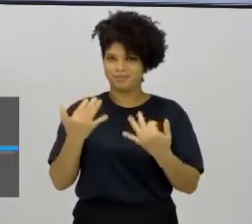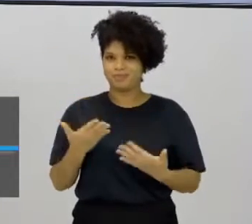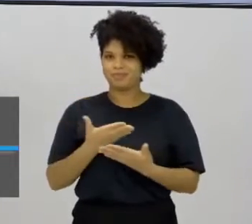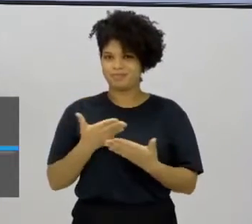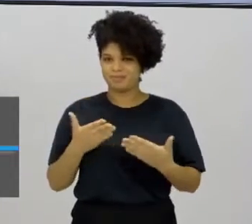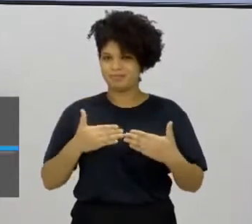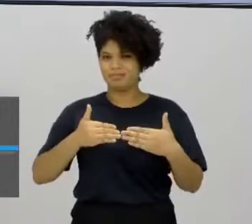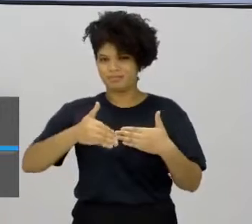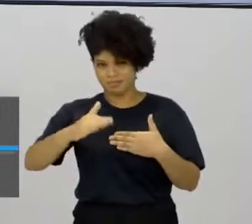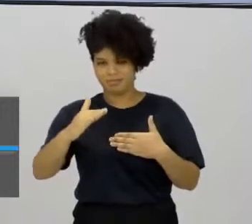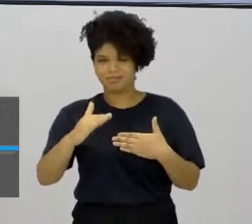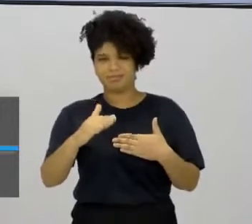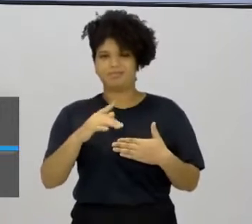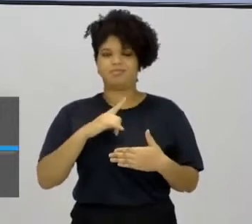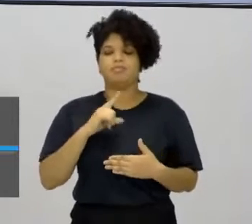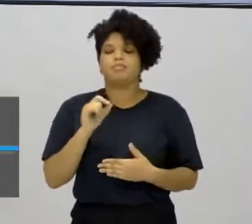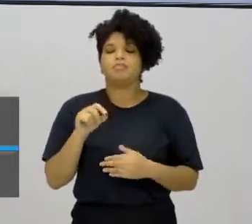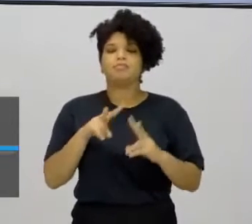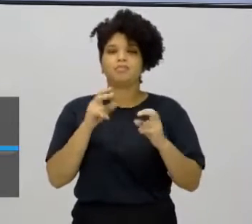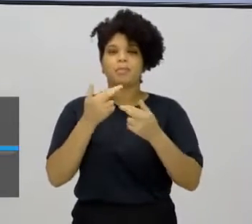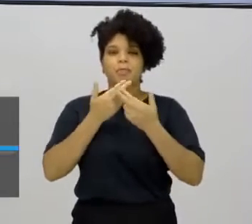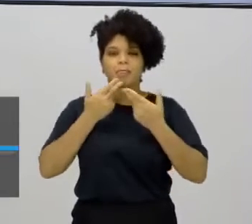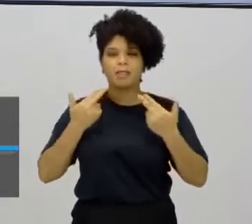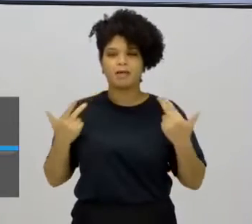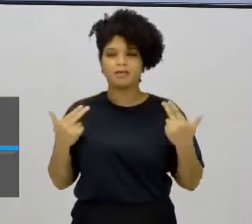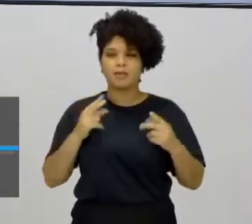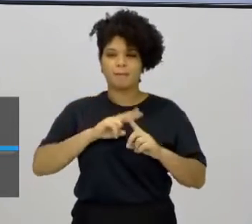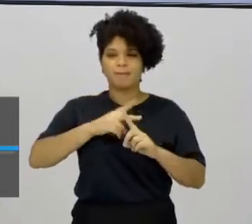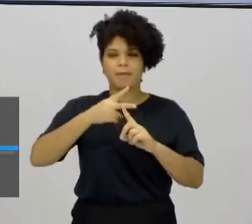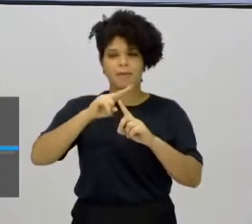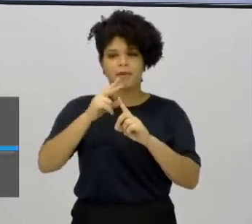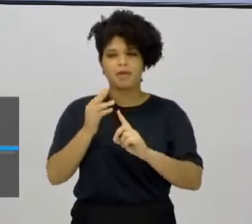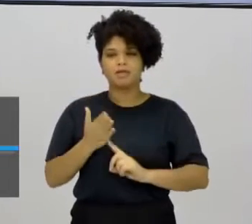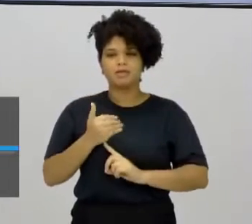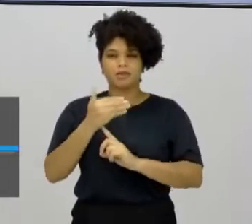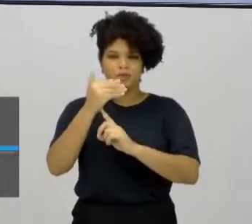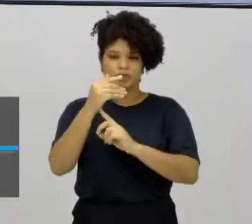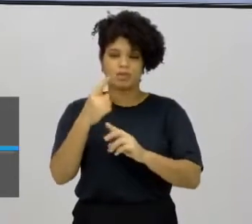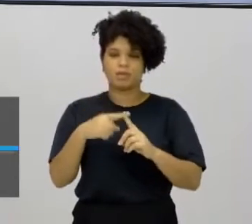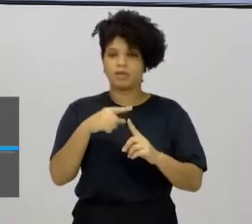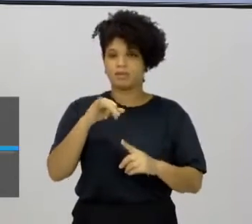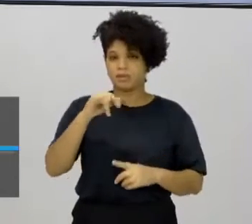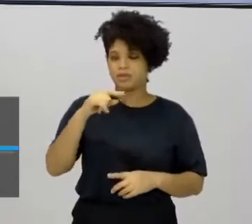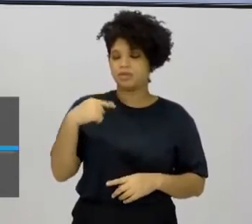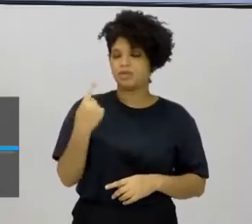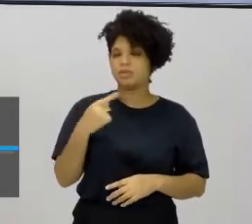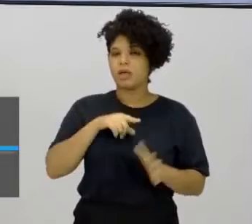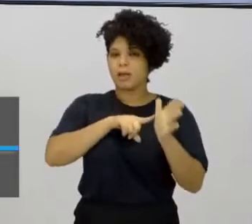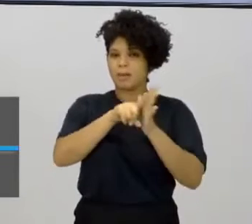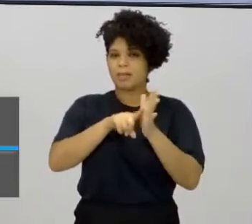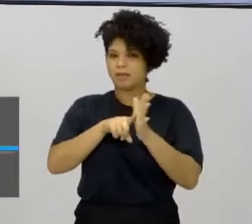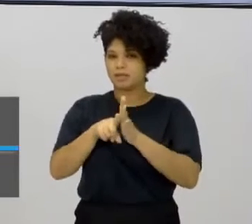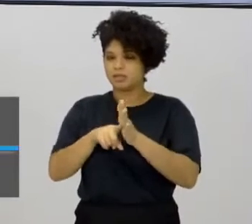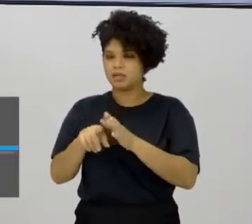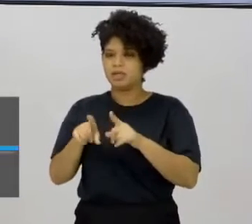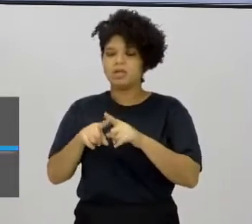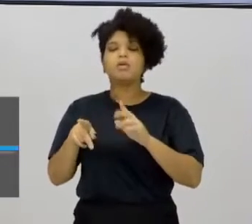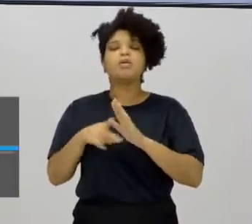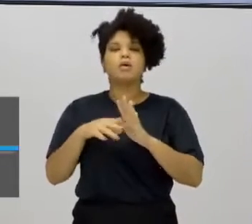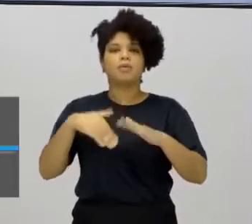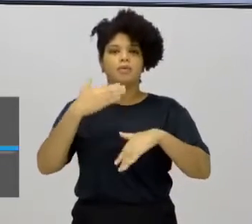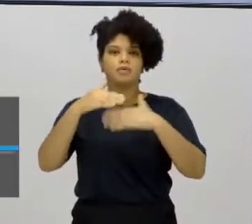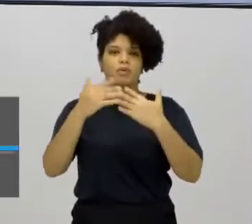envolve, né, essa questão aí de inovação, tecnologia, né, que quem tem, né, o poder da pesquisa e de